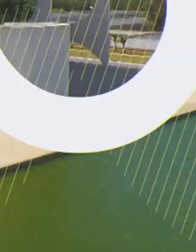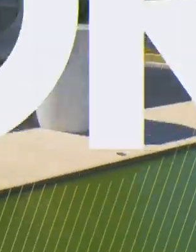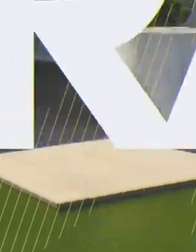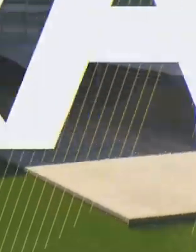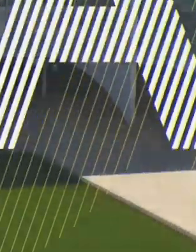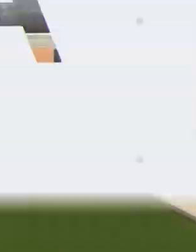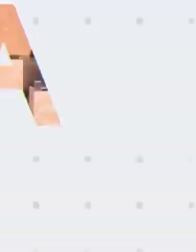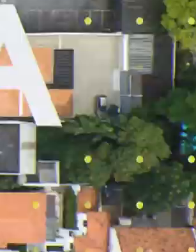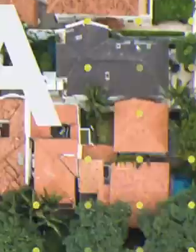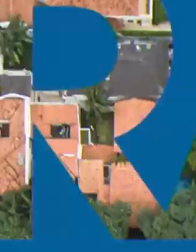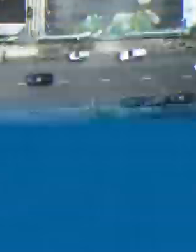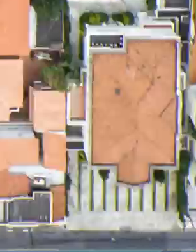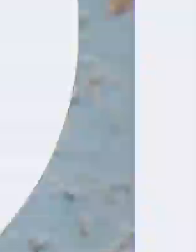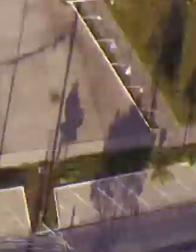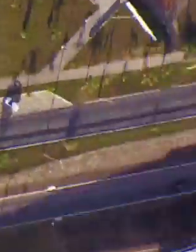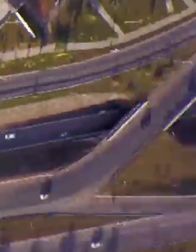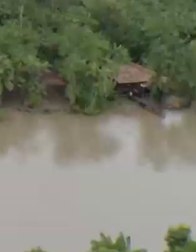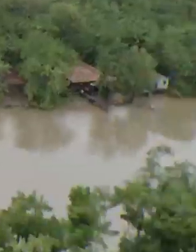a